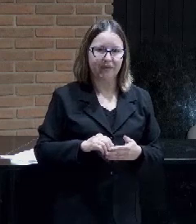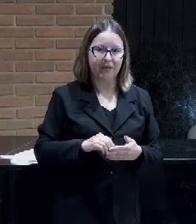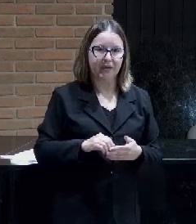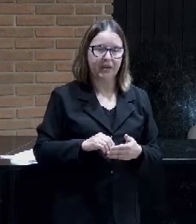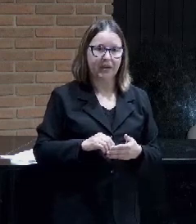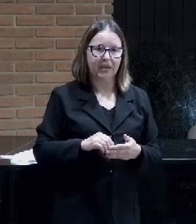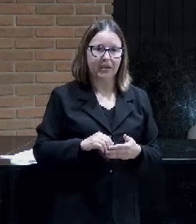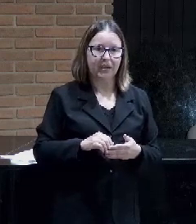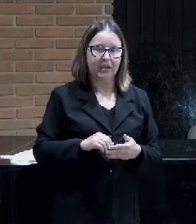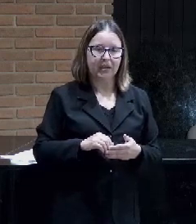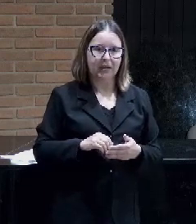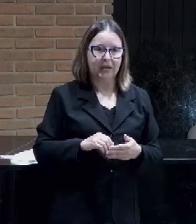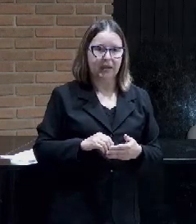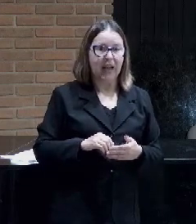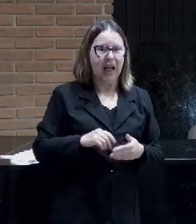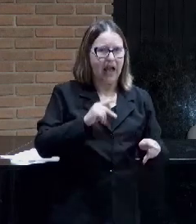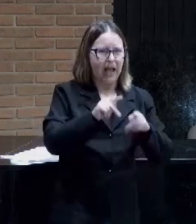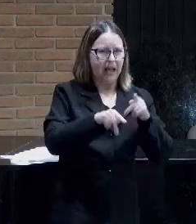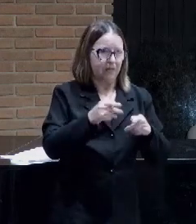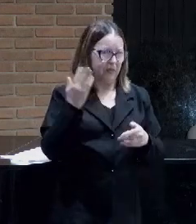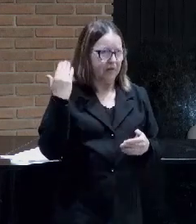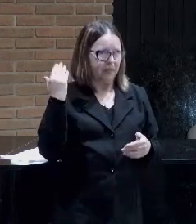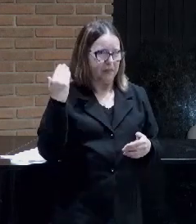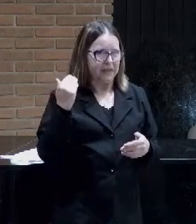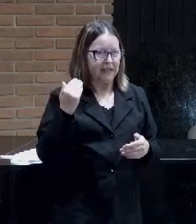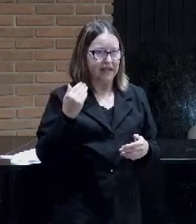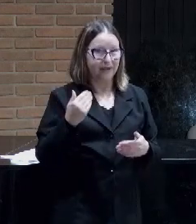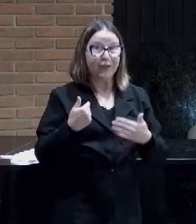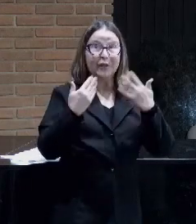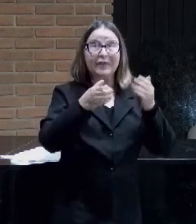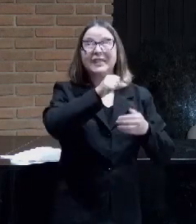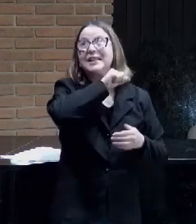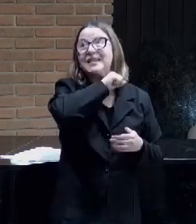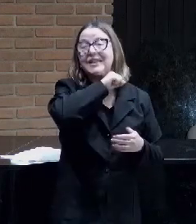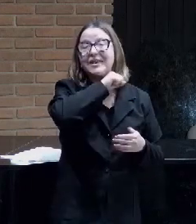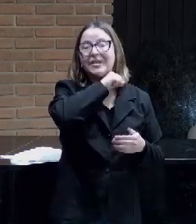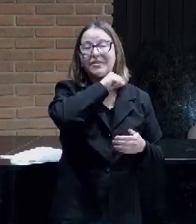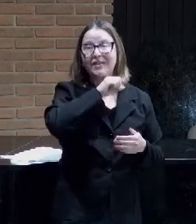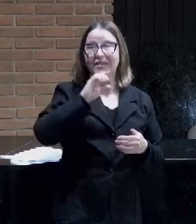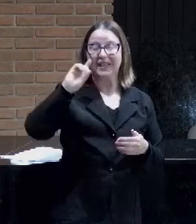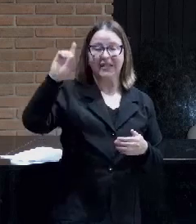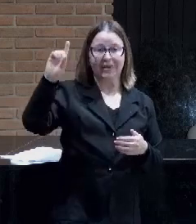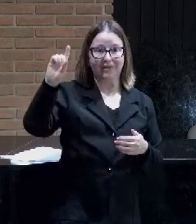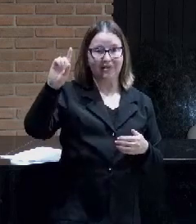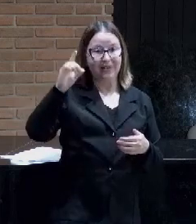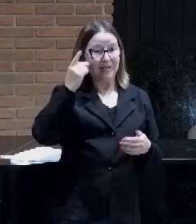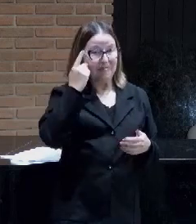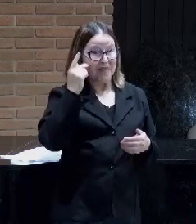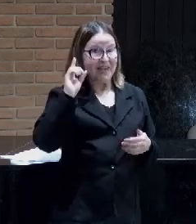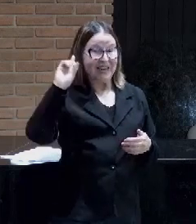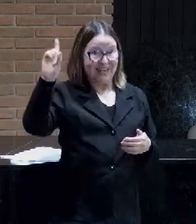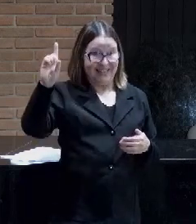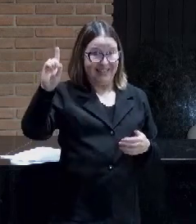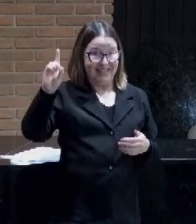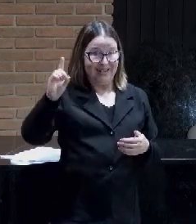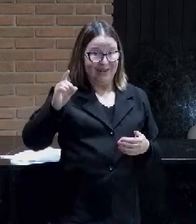ofereciam um sacrifício, que era basicamente ofertar uma oferta muito solene a seu próprio Deus, para que esse Deus recebesse e ficasse agradecido. E